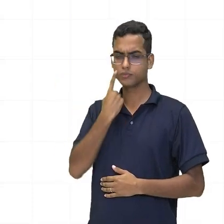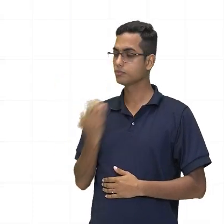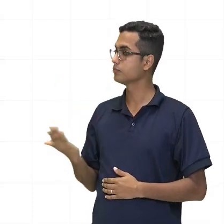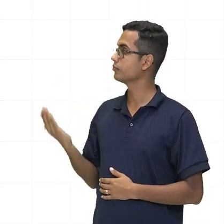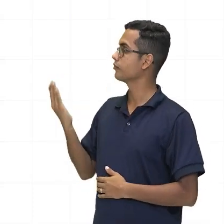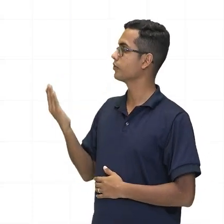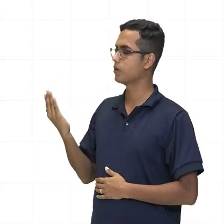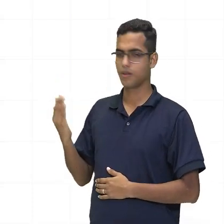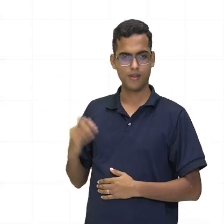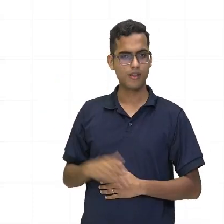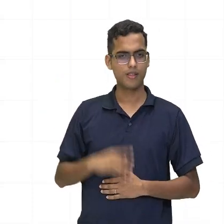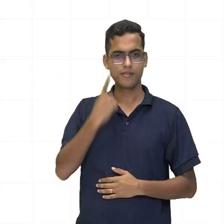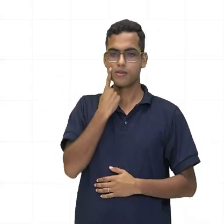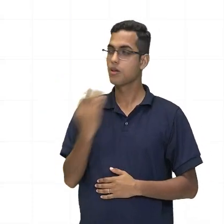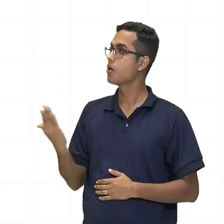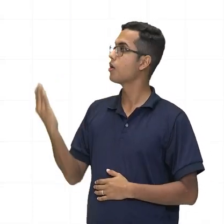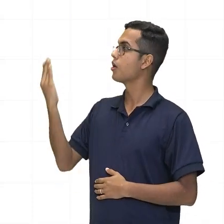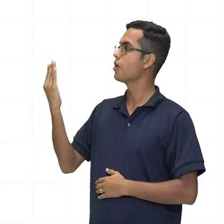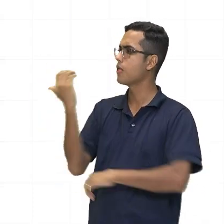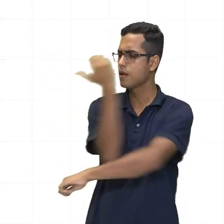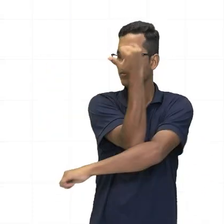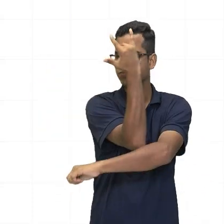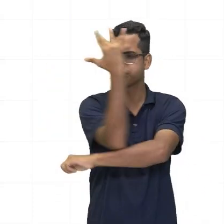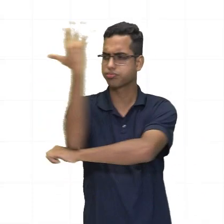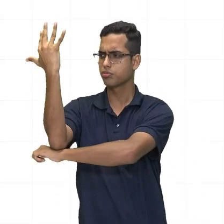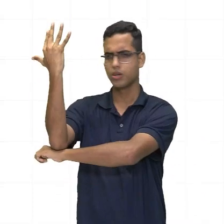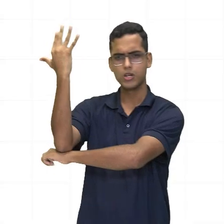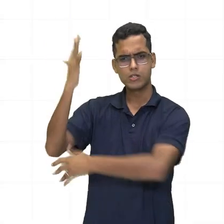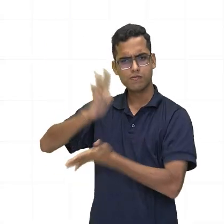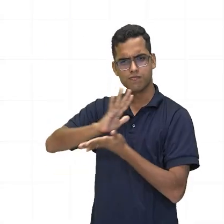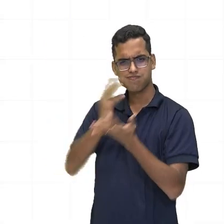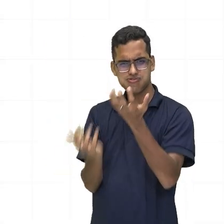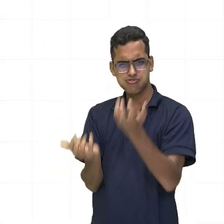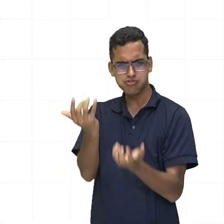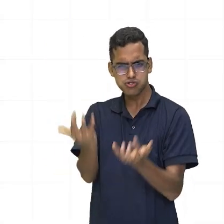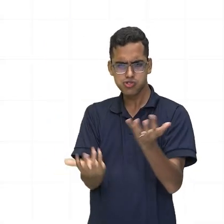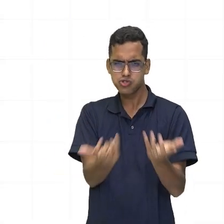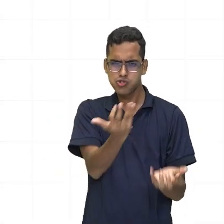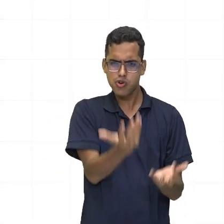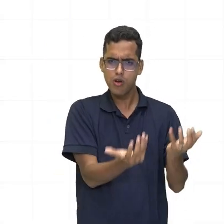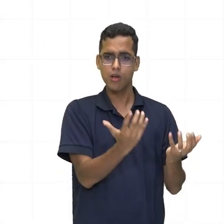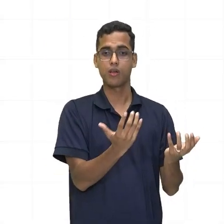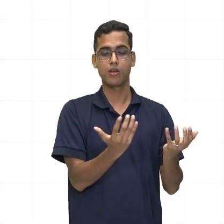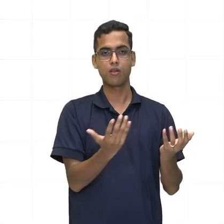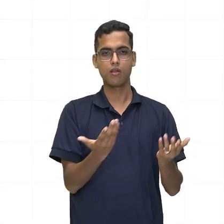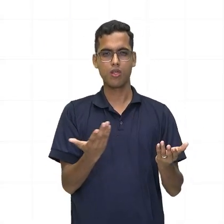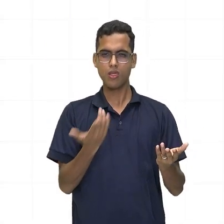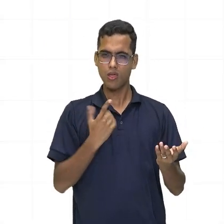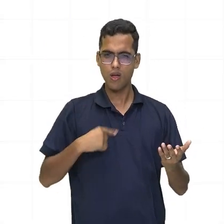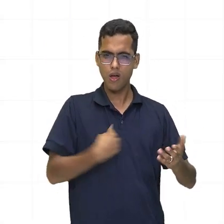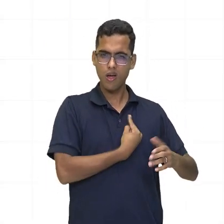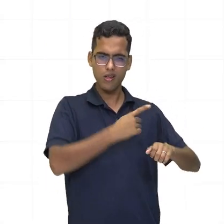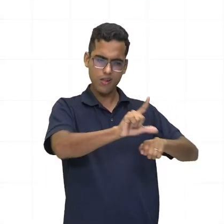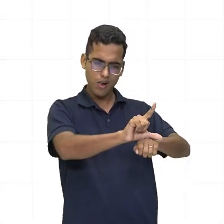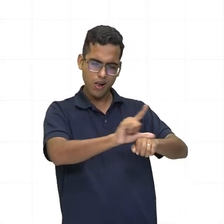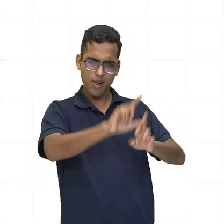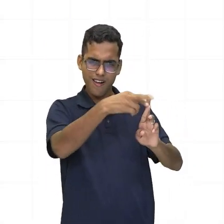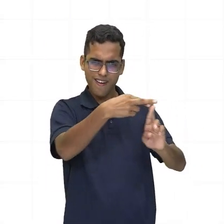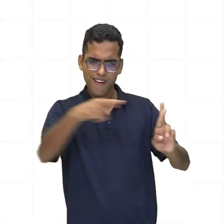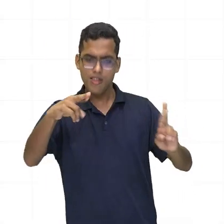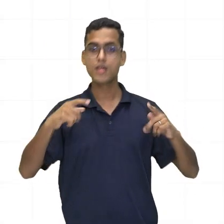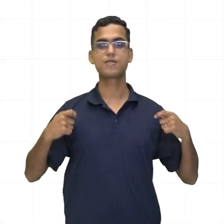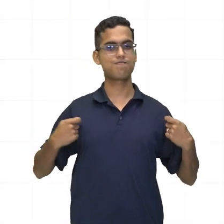uma queimada, não é? Nós, como líderes religiosos, né, eles podem ajudar